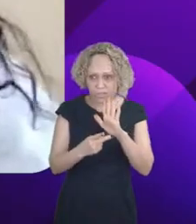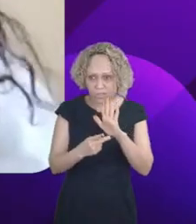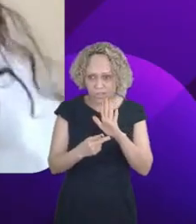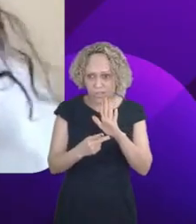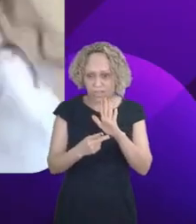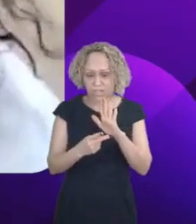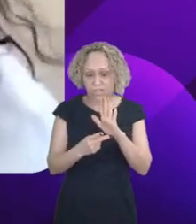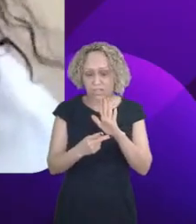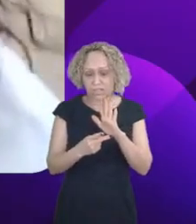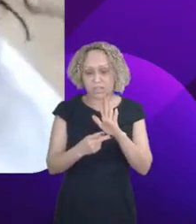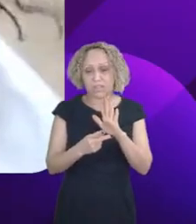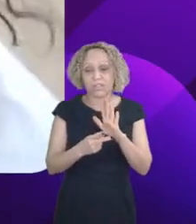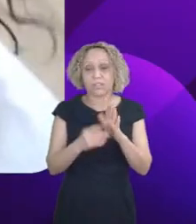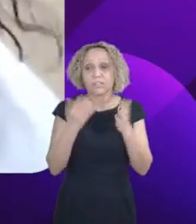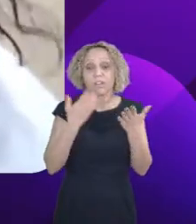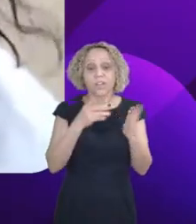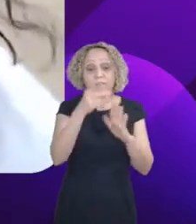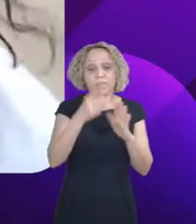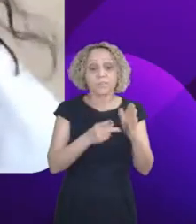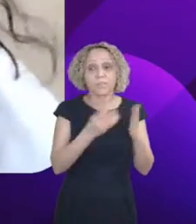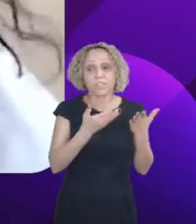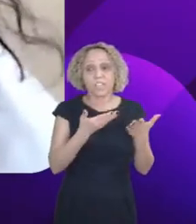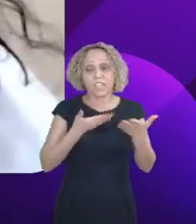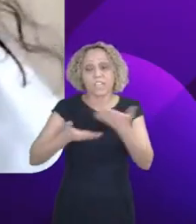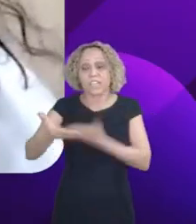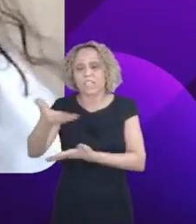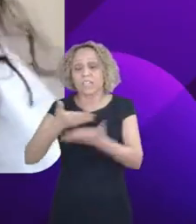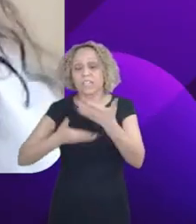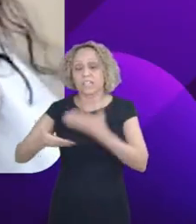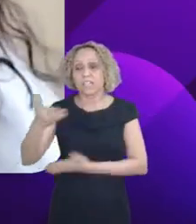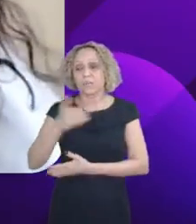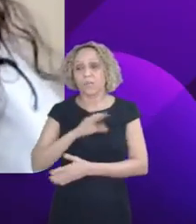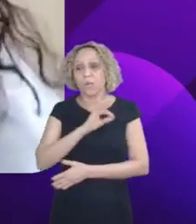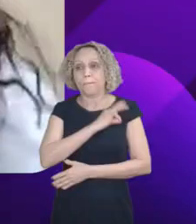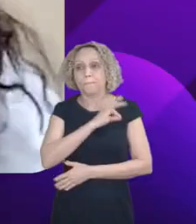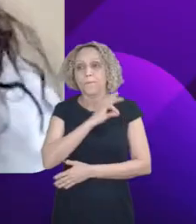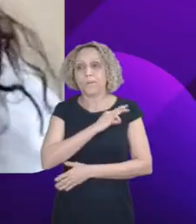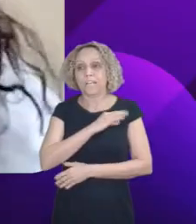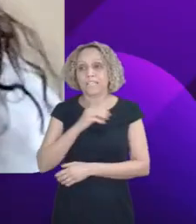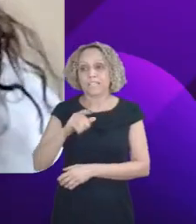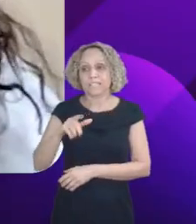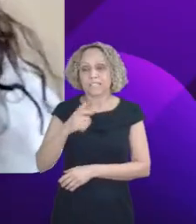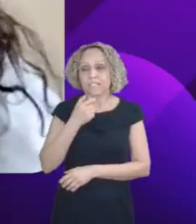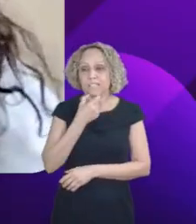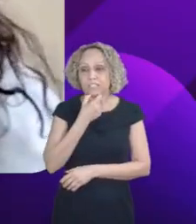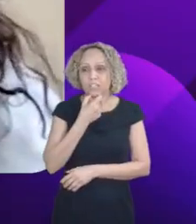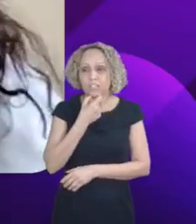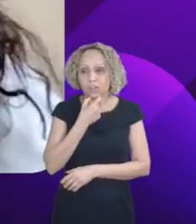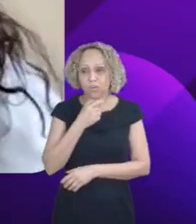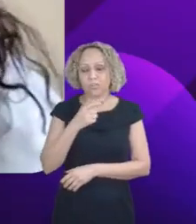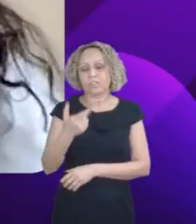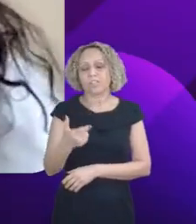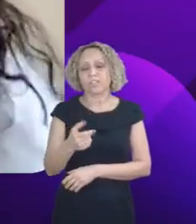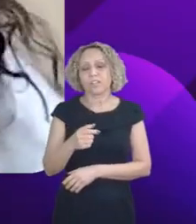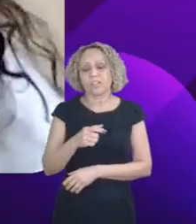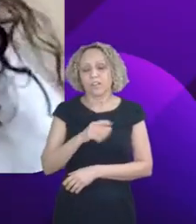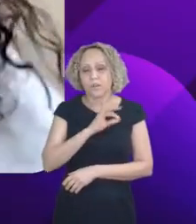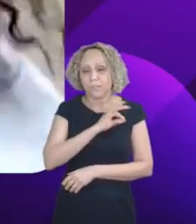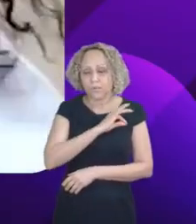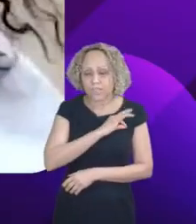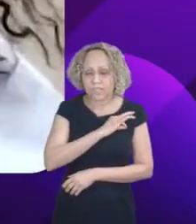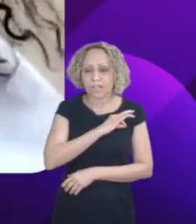à época, para Londres, para fazer um intercâmbio com a Polícia Metropolitana de Londres. Policiais militares, negros,